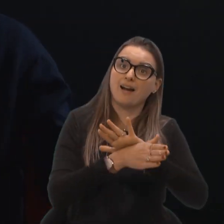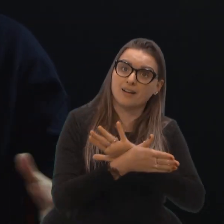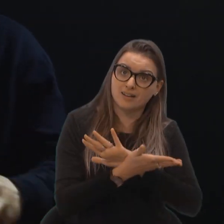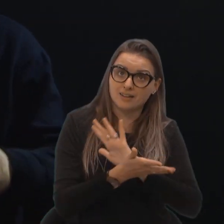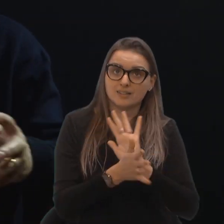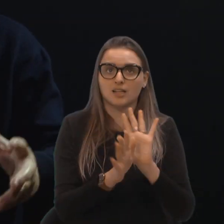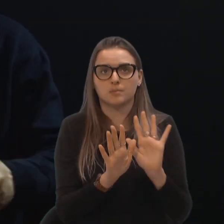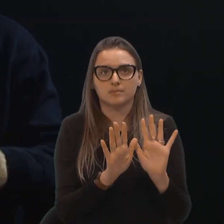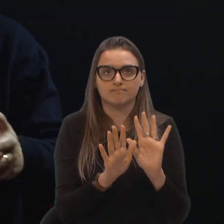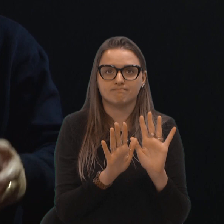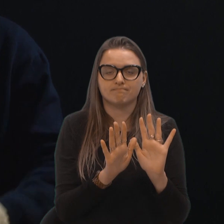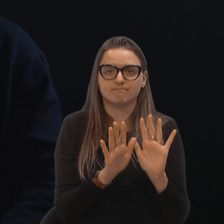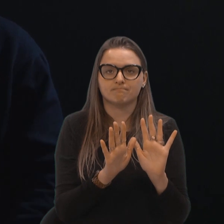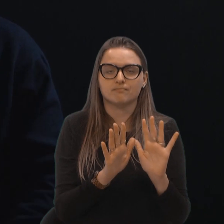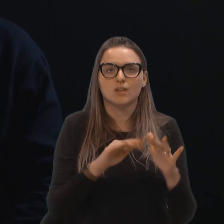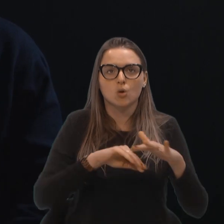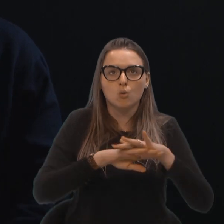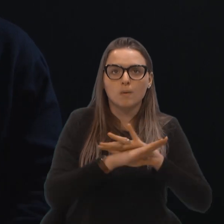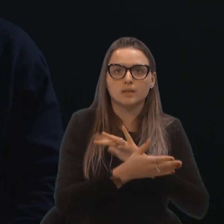improvisasse, né,